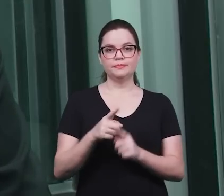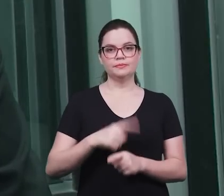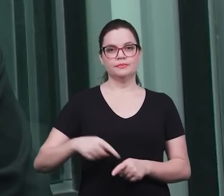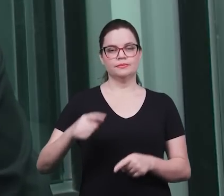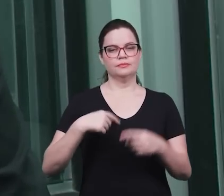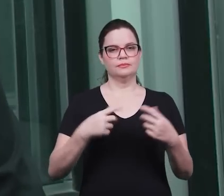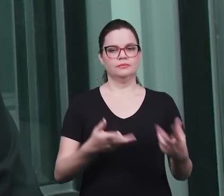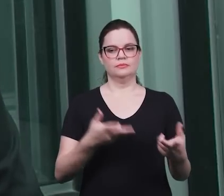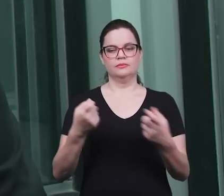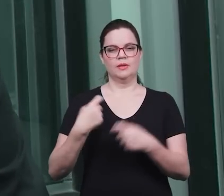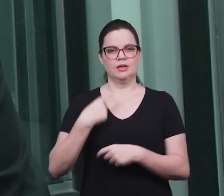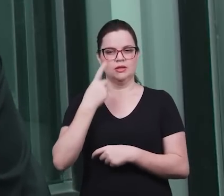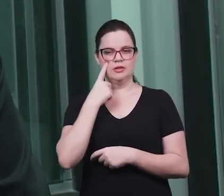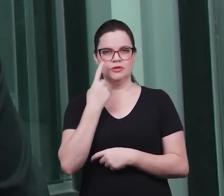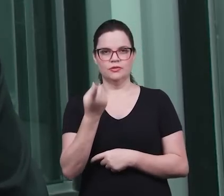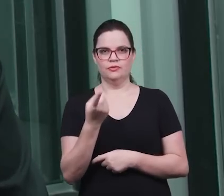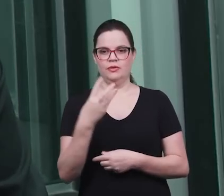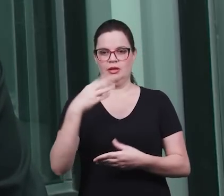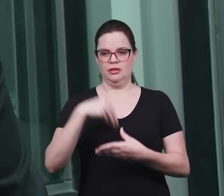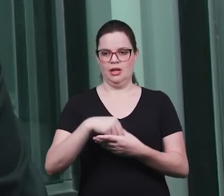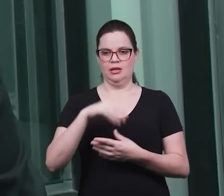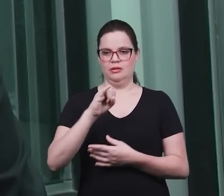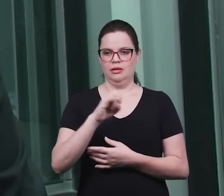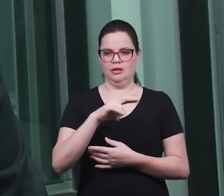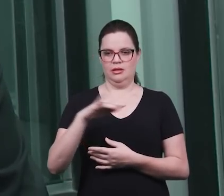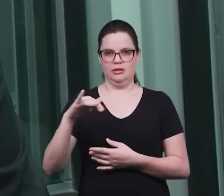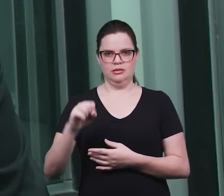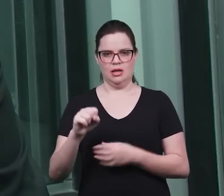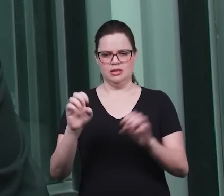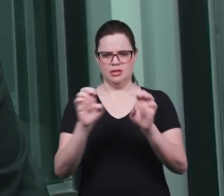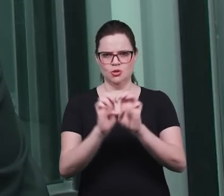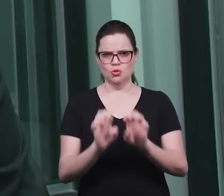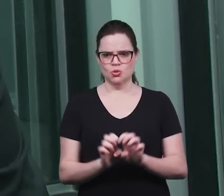deparamos com a falta de estrutura do INSS,